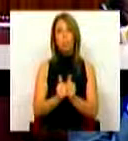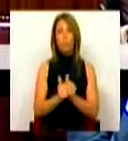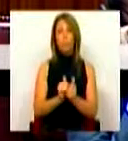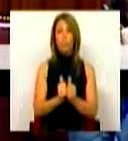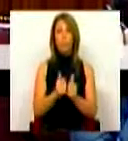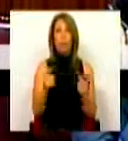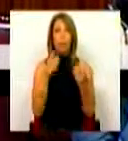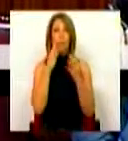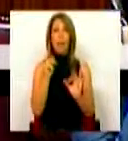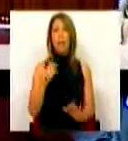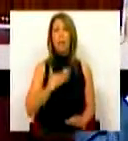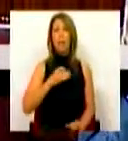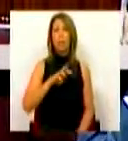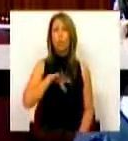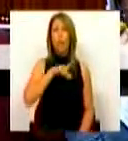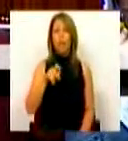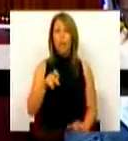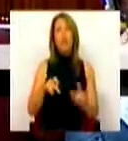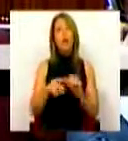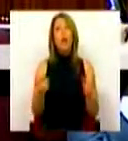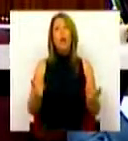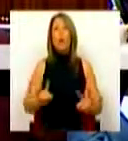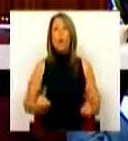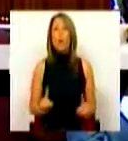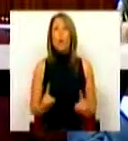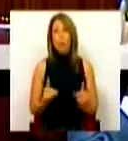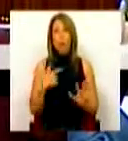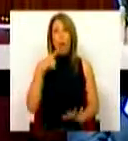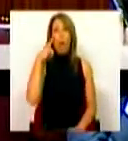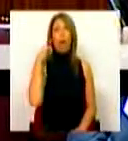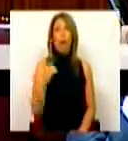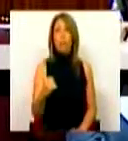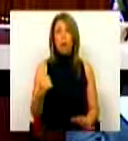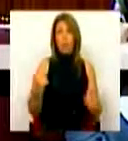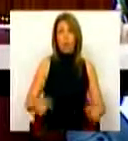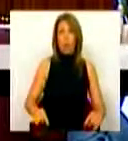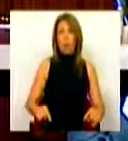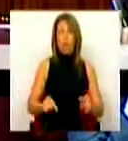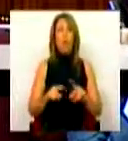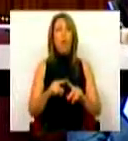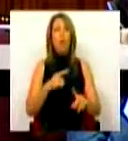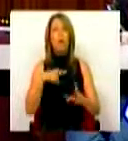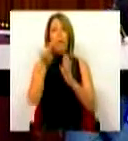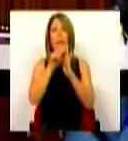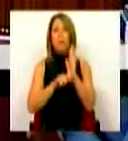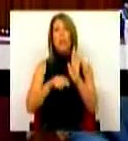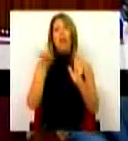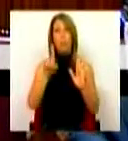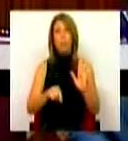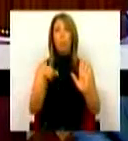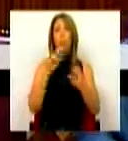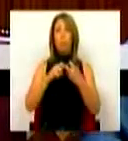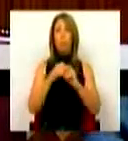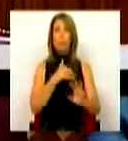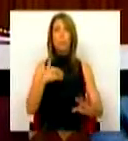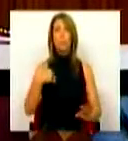só é um ataque direto à ética e à integridade desportiva, como representa também um problema de saúde pública, atendendo